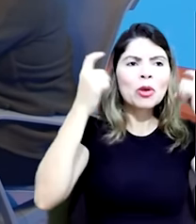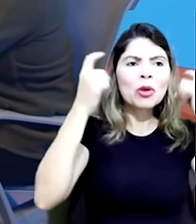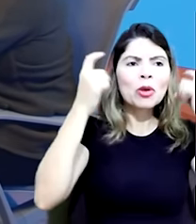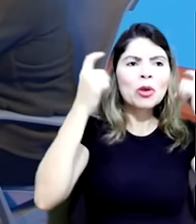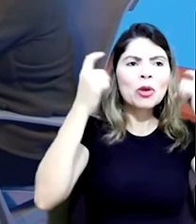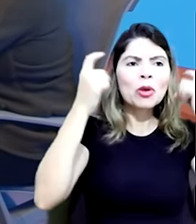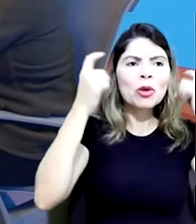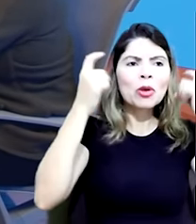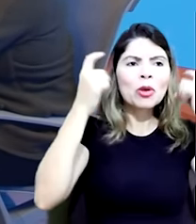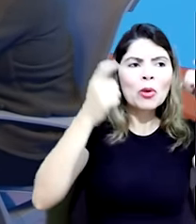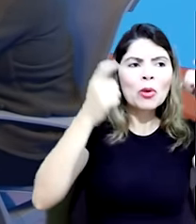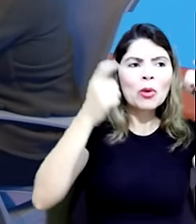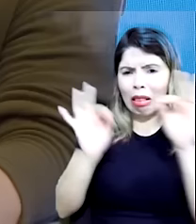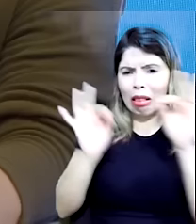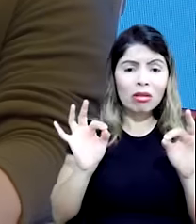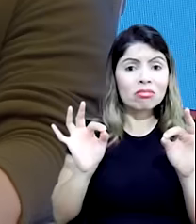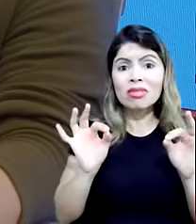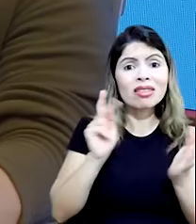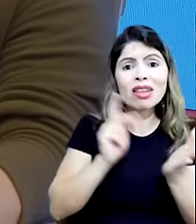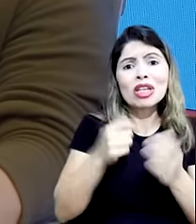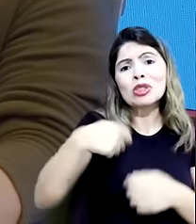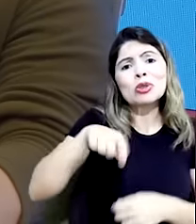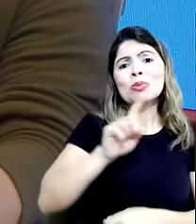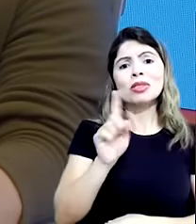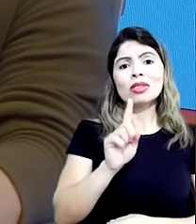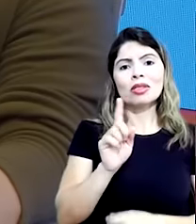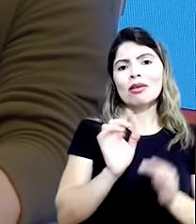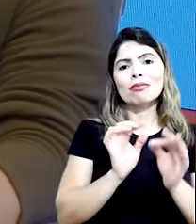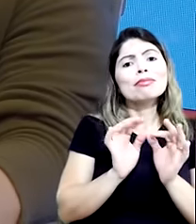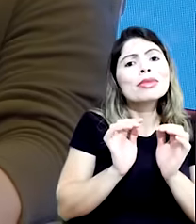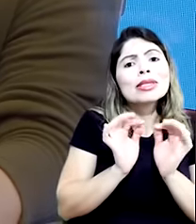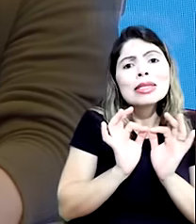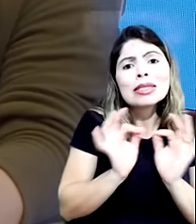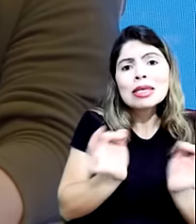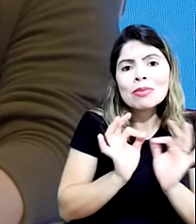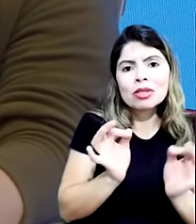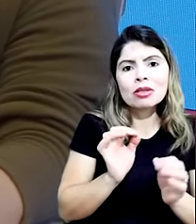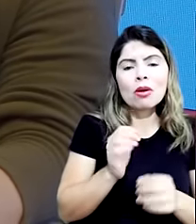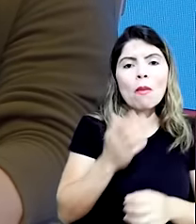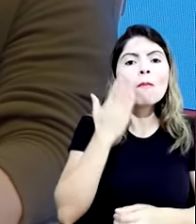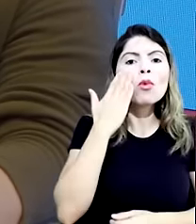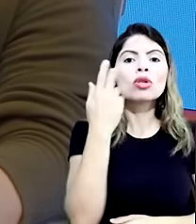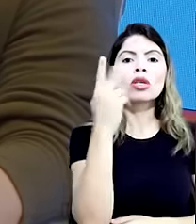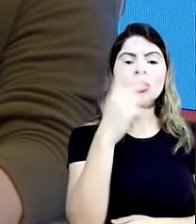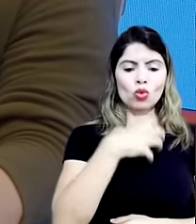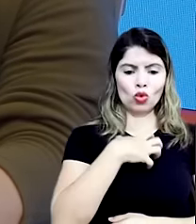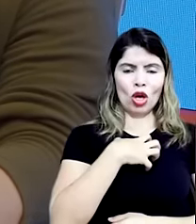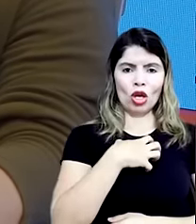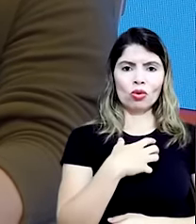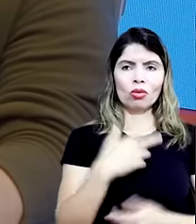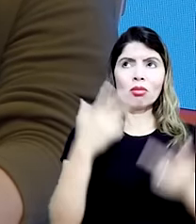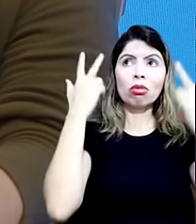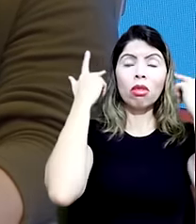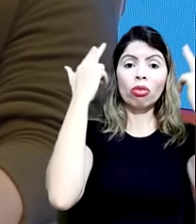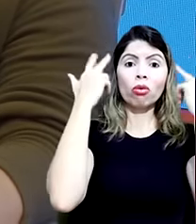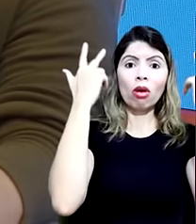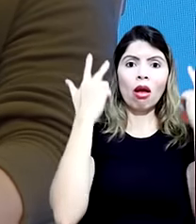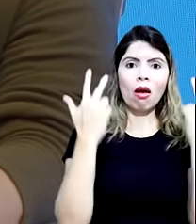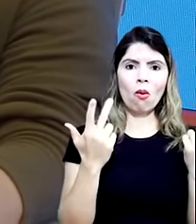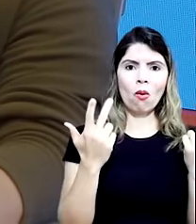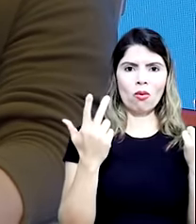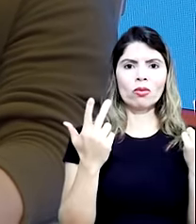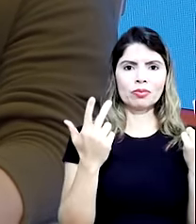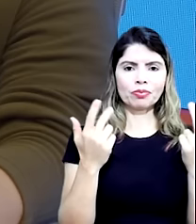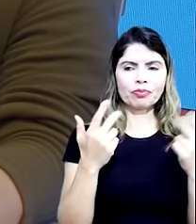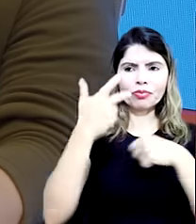apetrecho e não sei que e na verdade não não é isso né a autenticidade o tornar natural você trabalhar ali na questão dos vídeos se